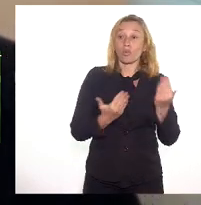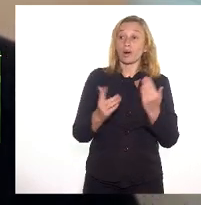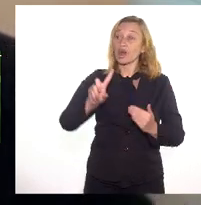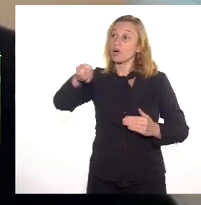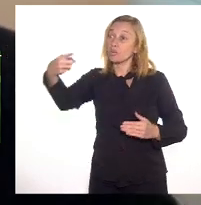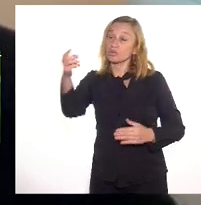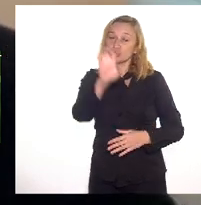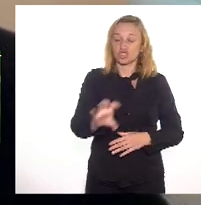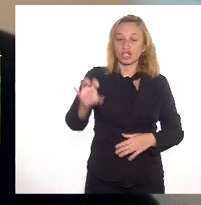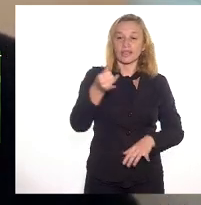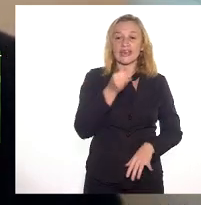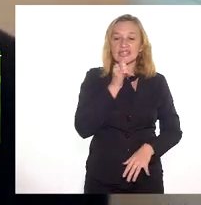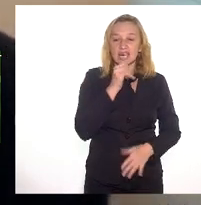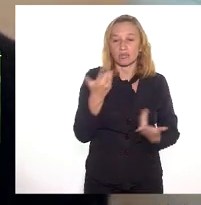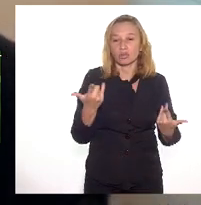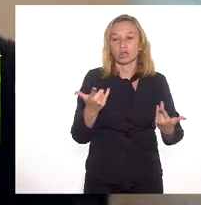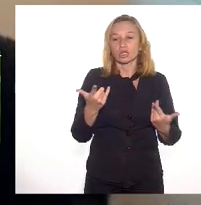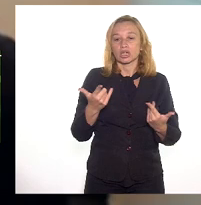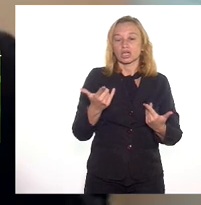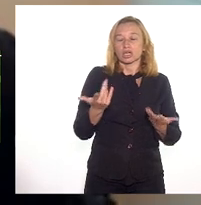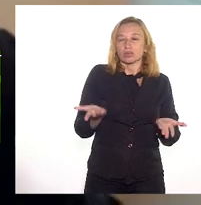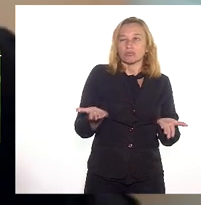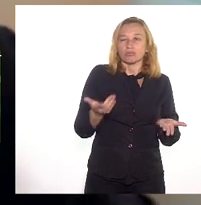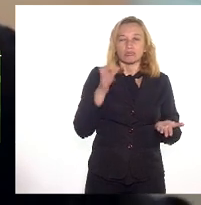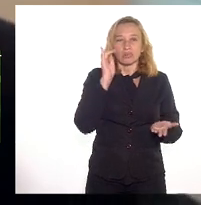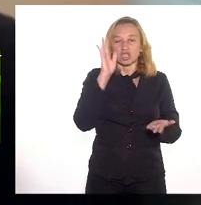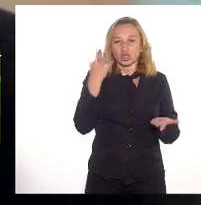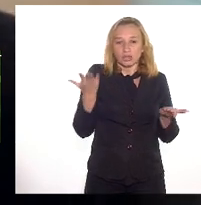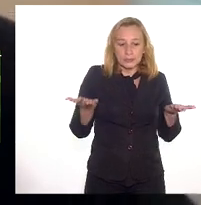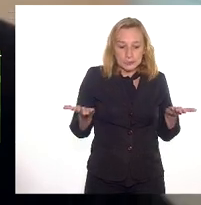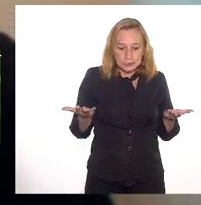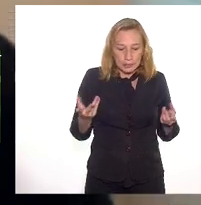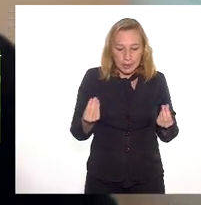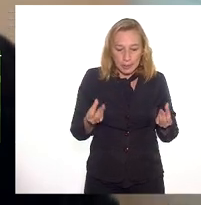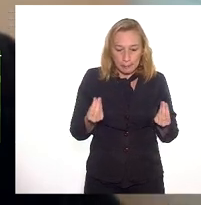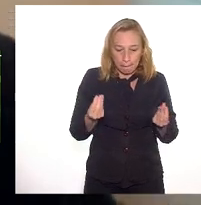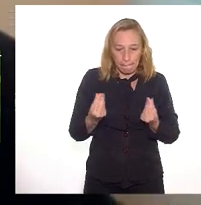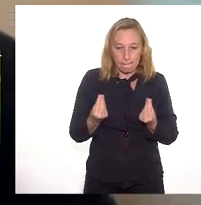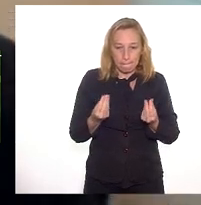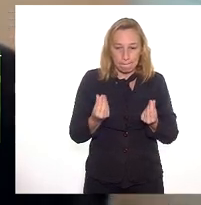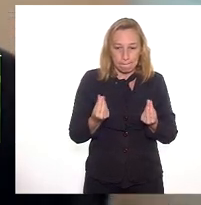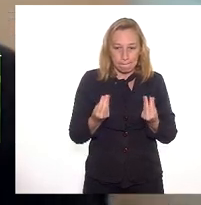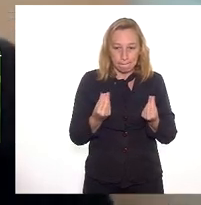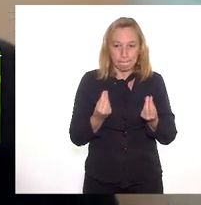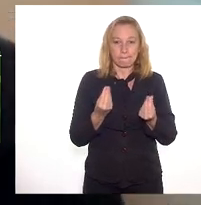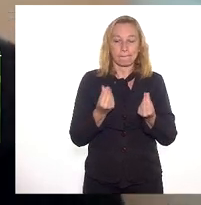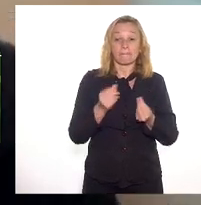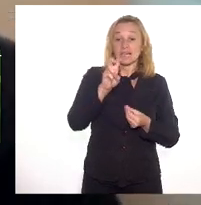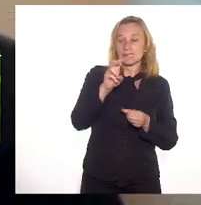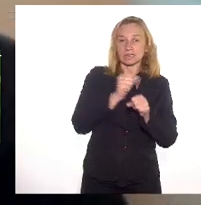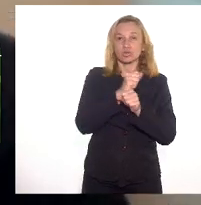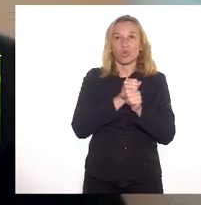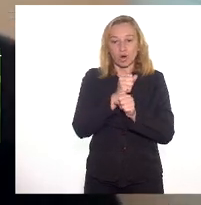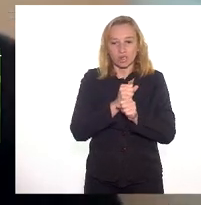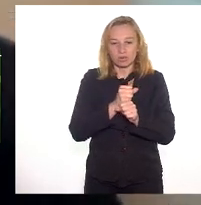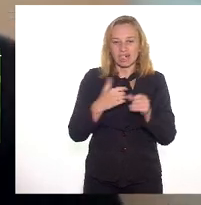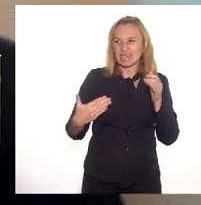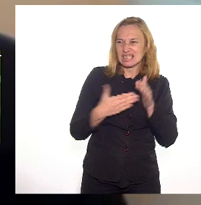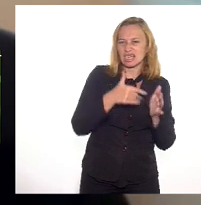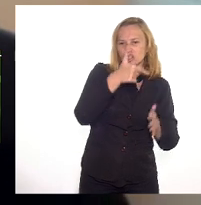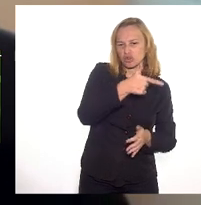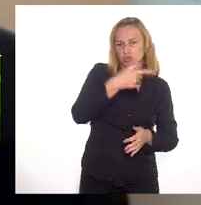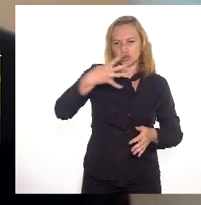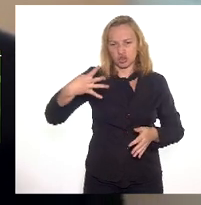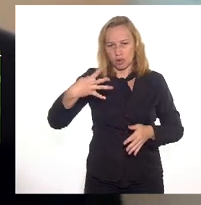estados. Por exemplo, nos próximos, nós imaginamos que nos próximos cinco anos, ou seja, até